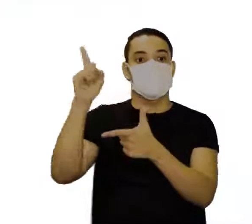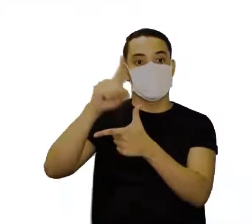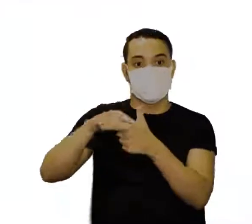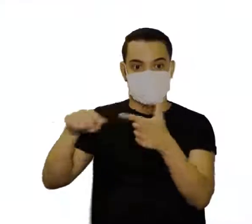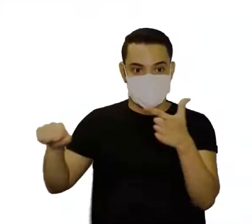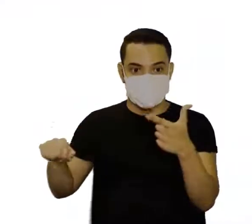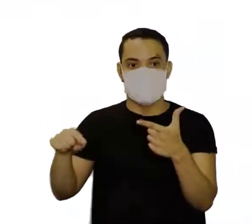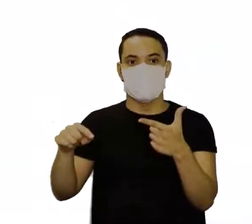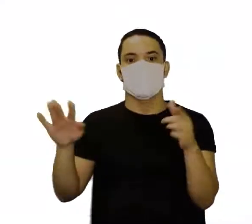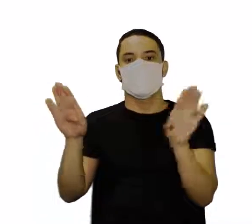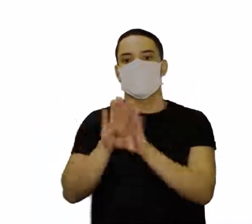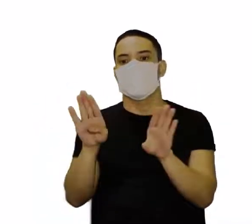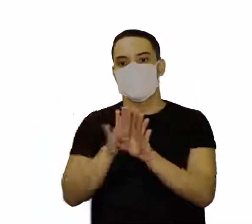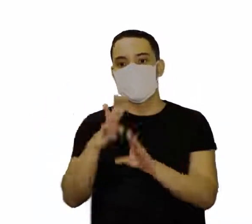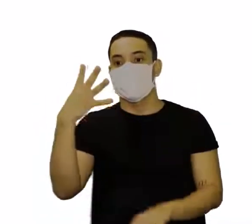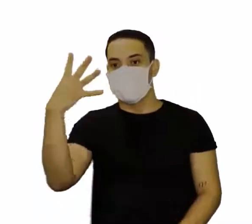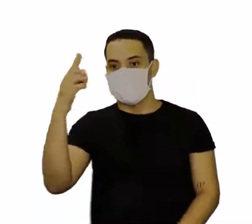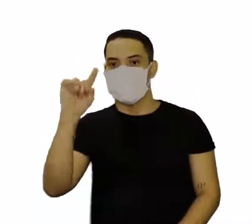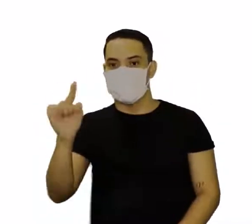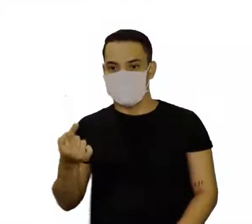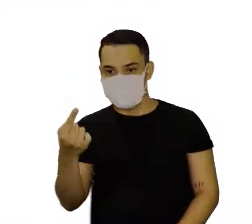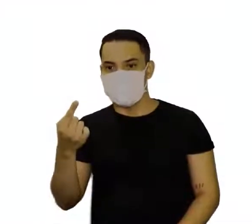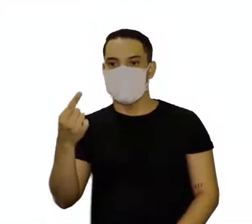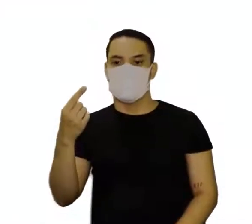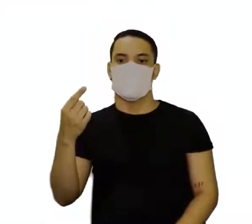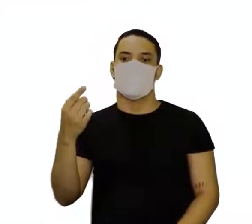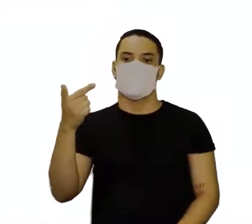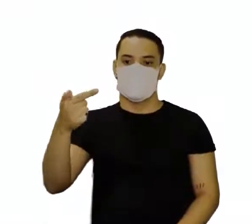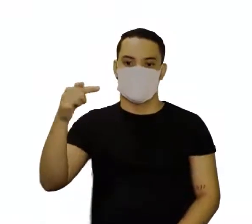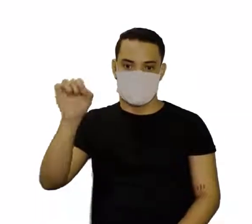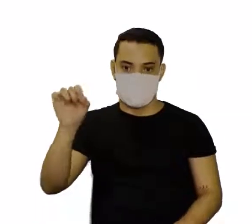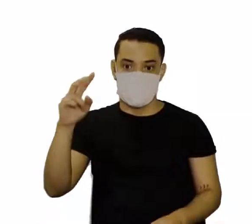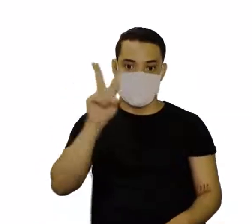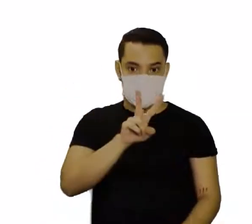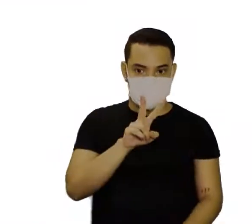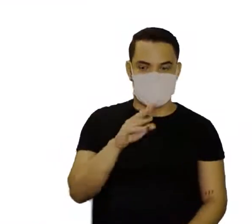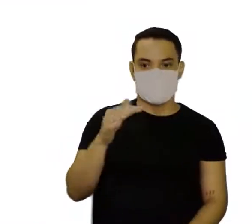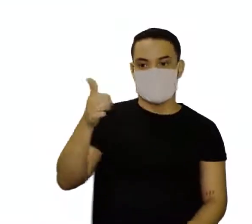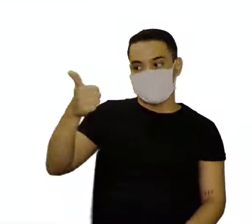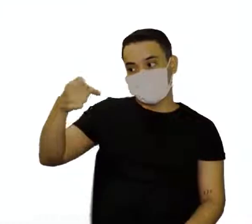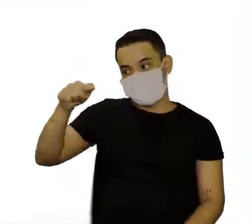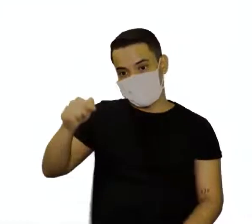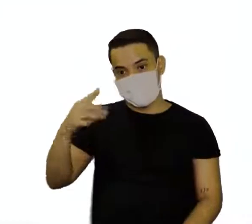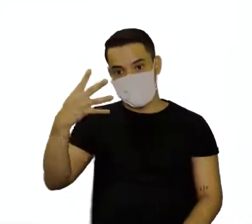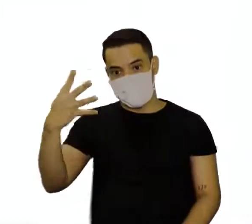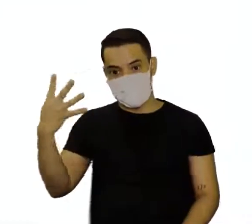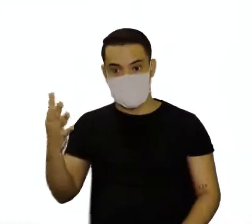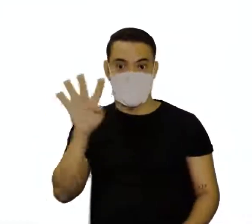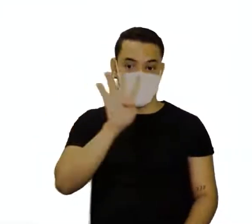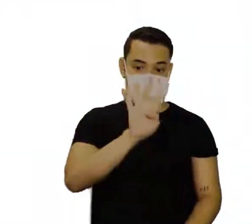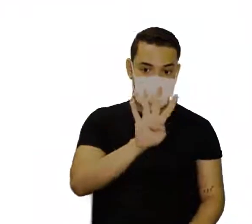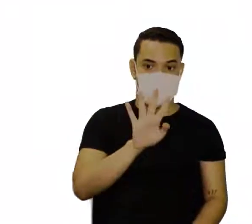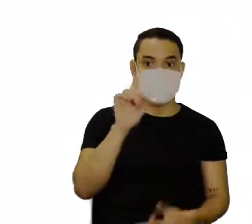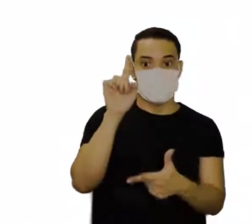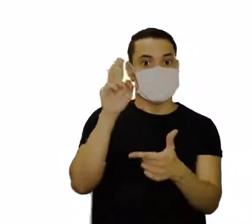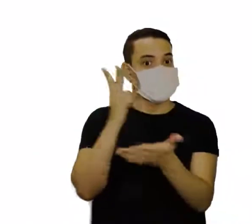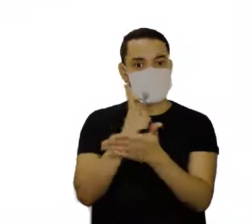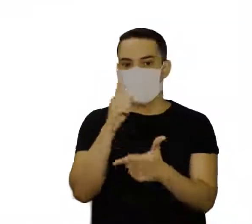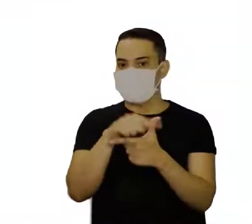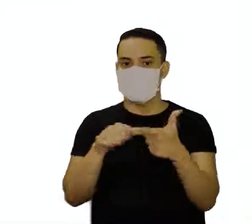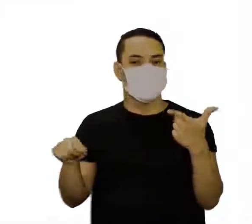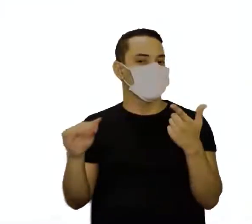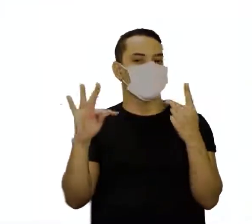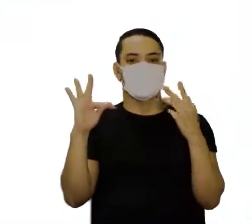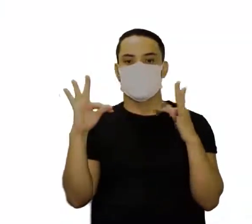meio, 4,36 por 1, 8,72 por 2 e 17,44 por 4,